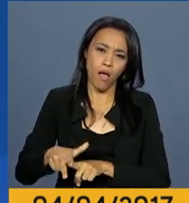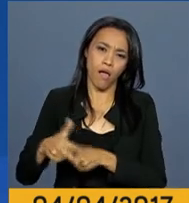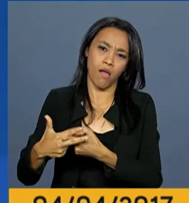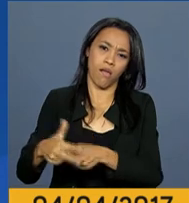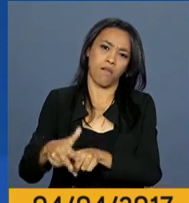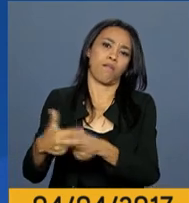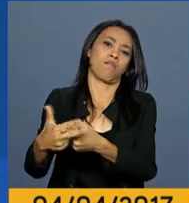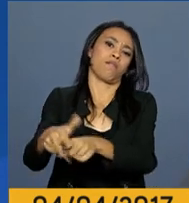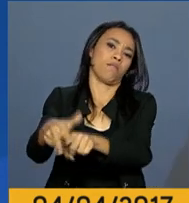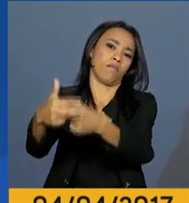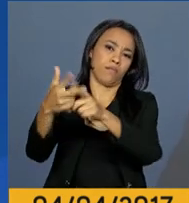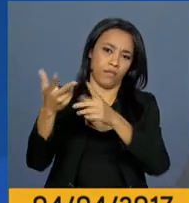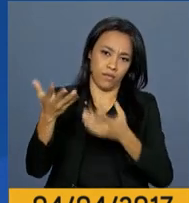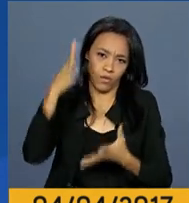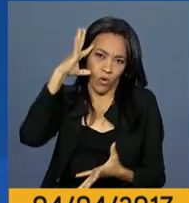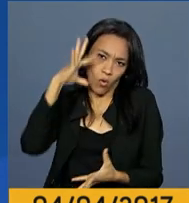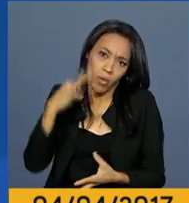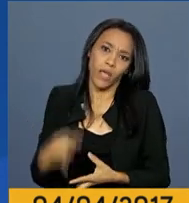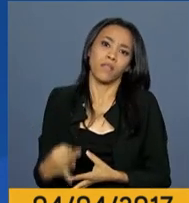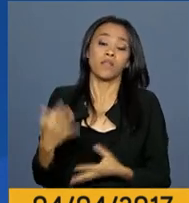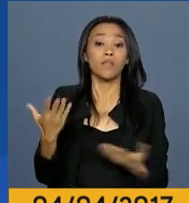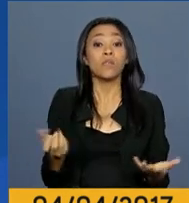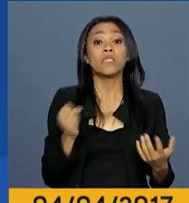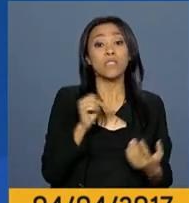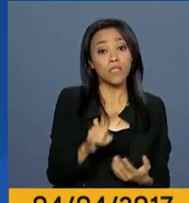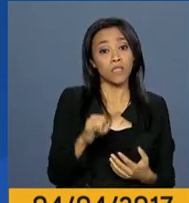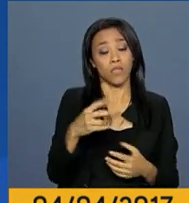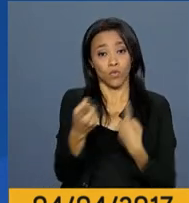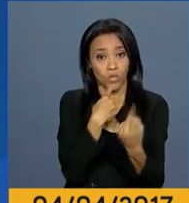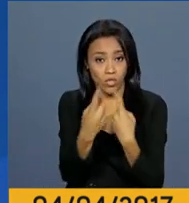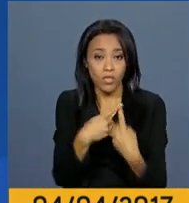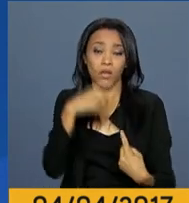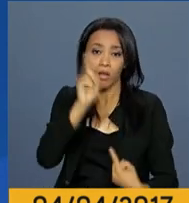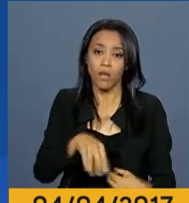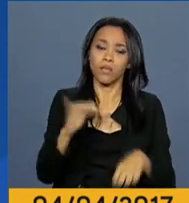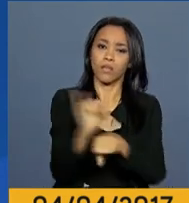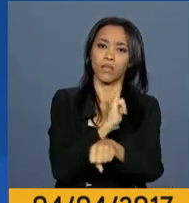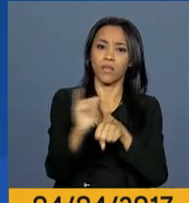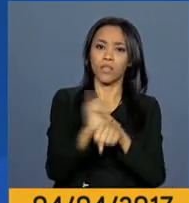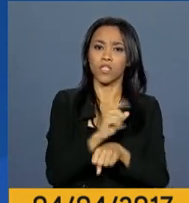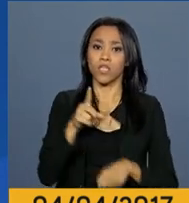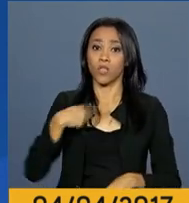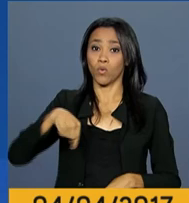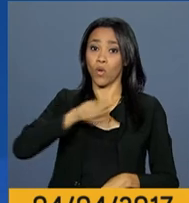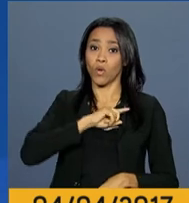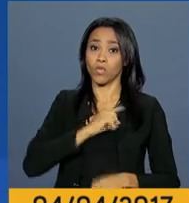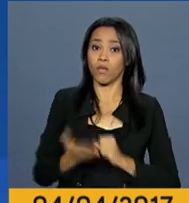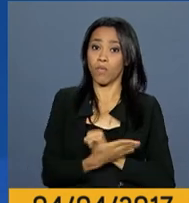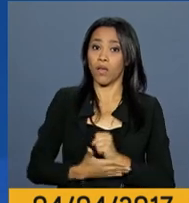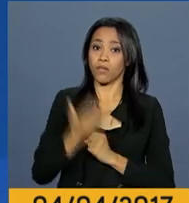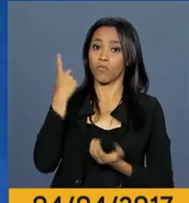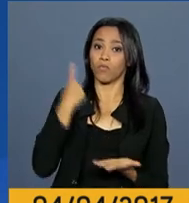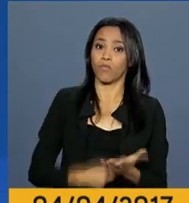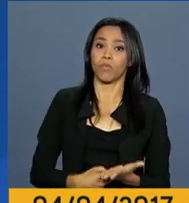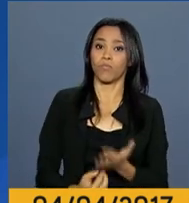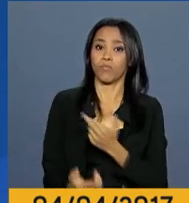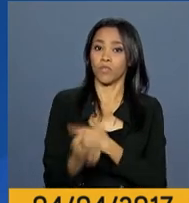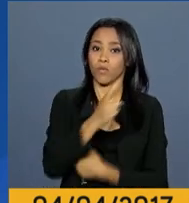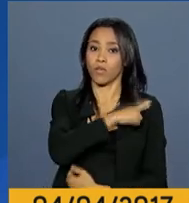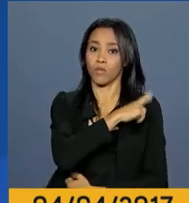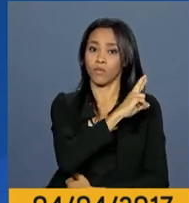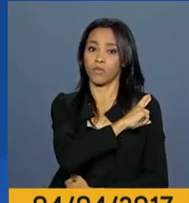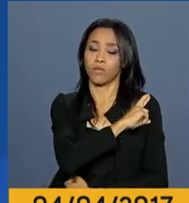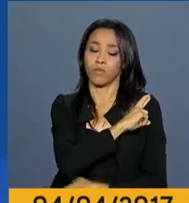país nos trilhos. Portanto, se o diálogo é nosso método, a responsabilidade é nosso princípio. E eu tenho me referido